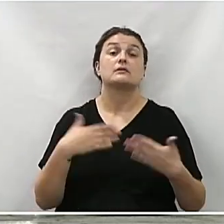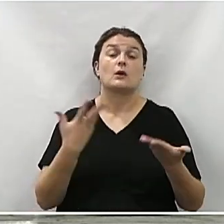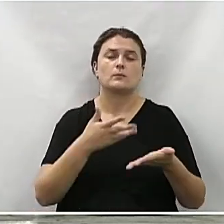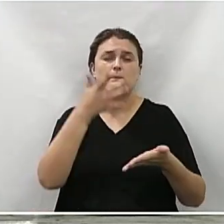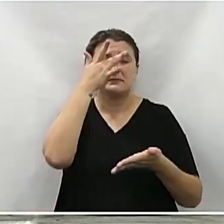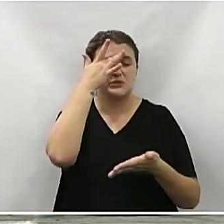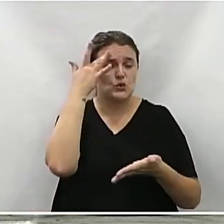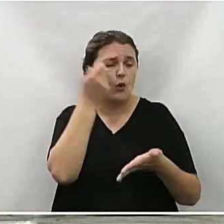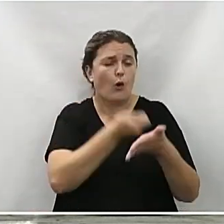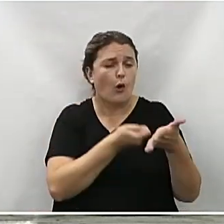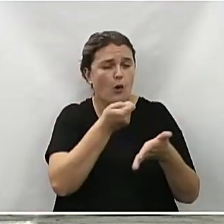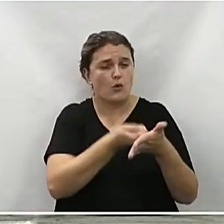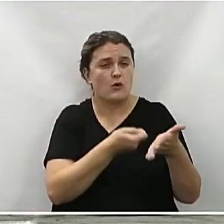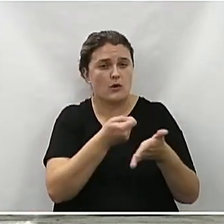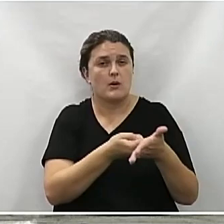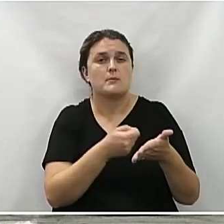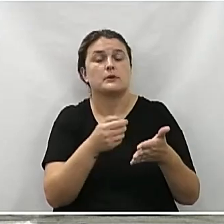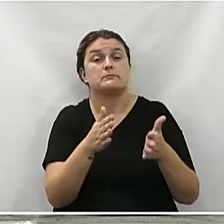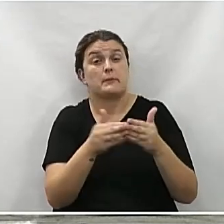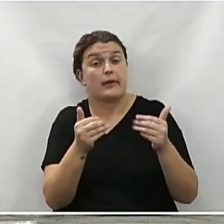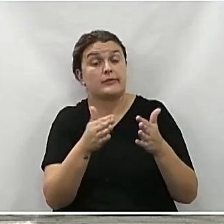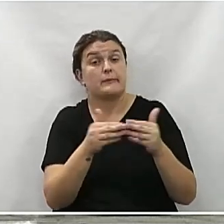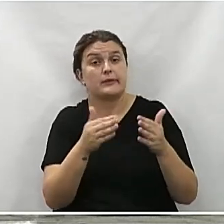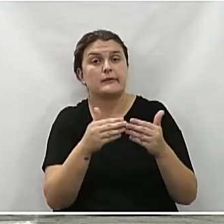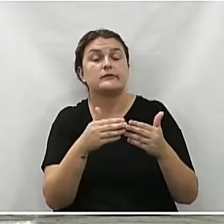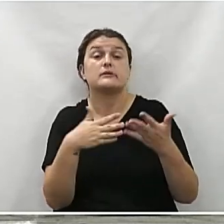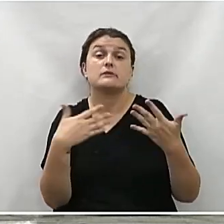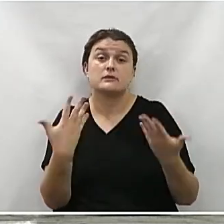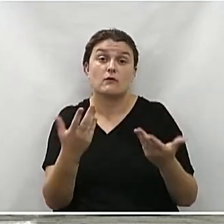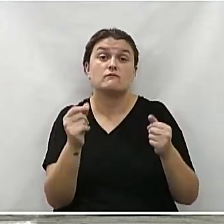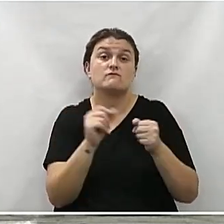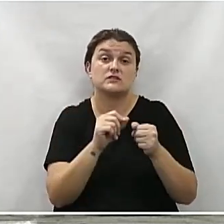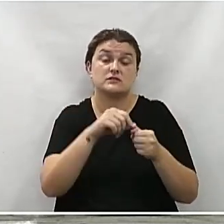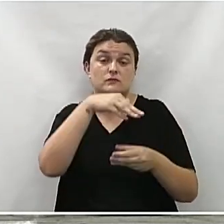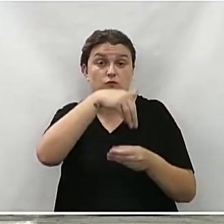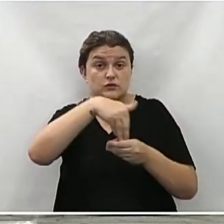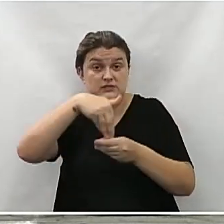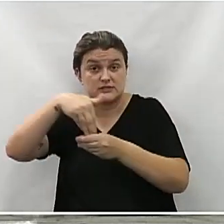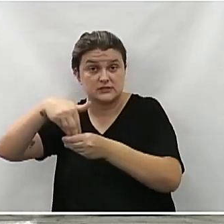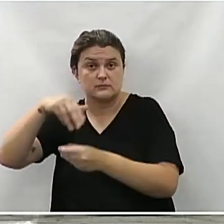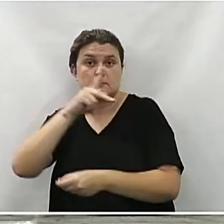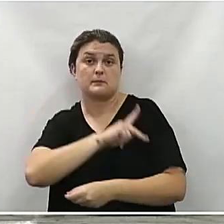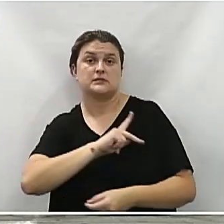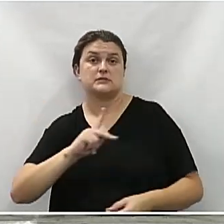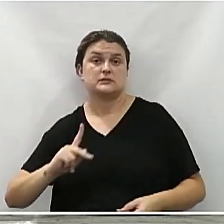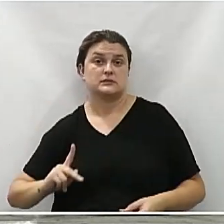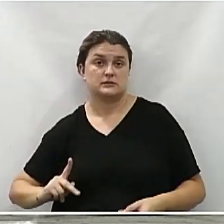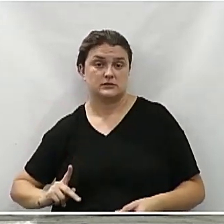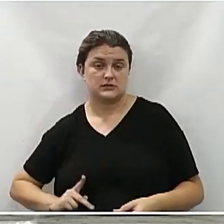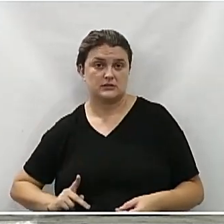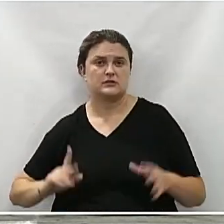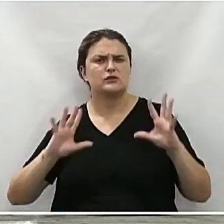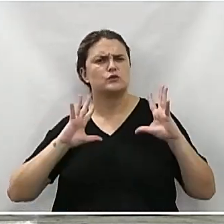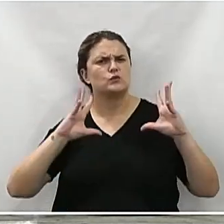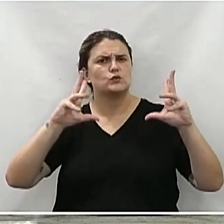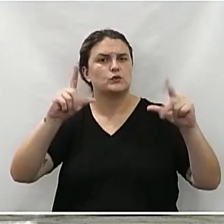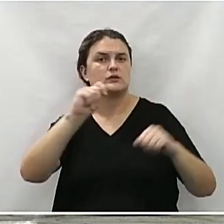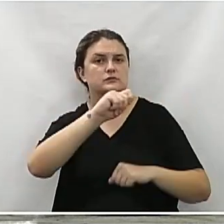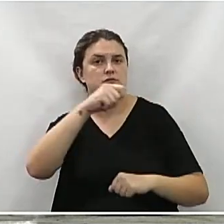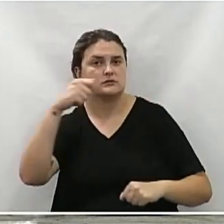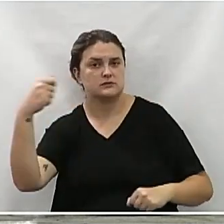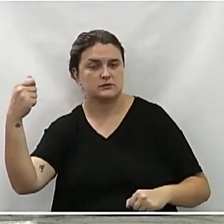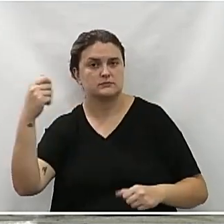as cobranças aí, que foi feito essa então votação, né, para presidente aí, de todas as